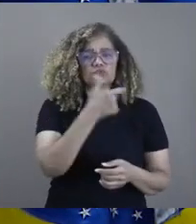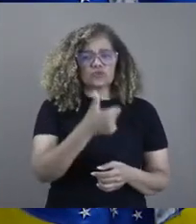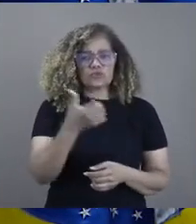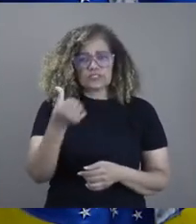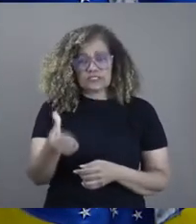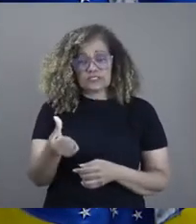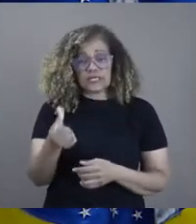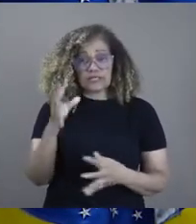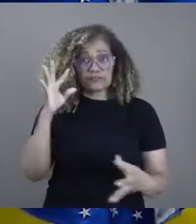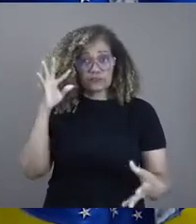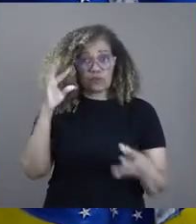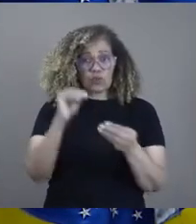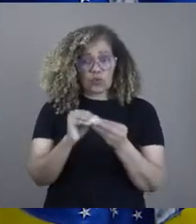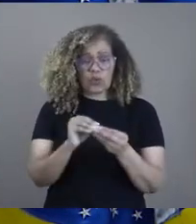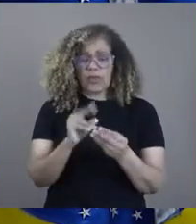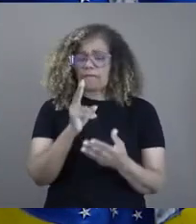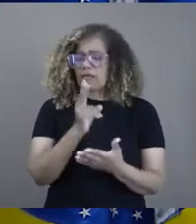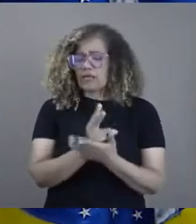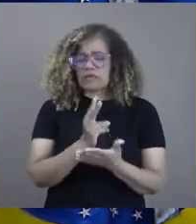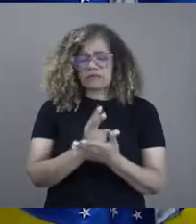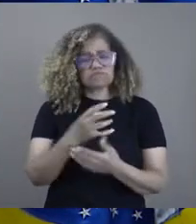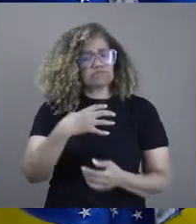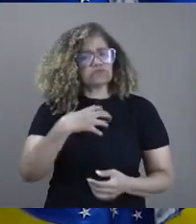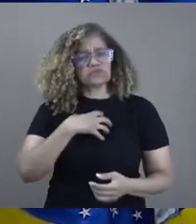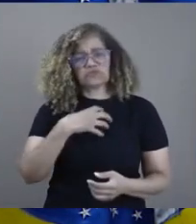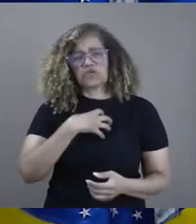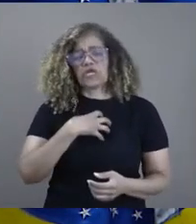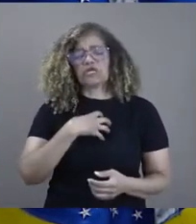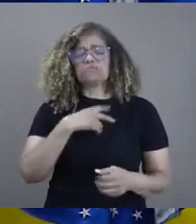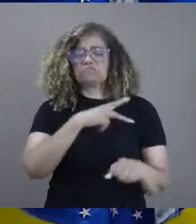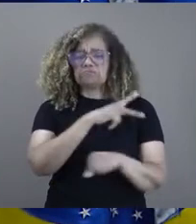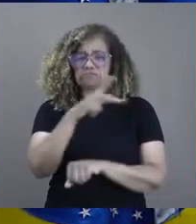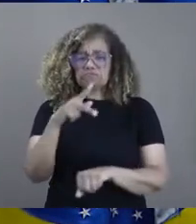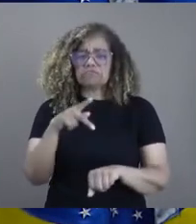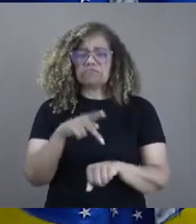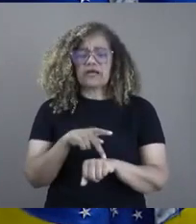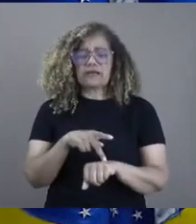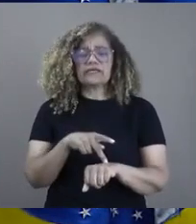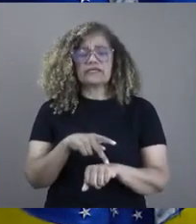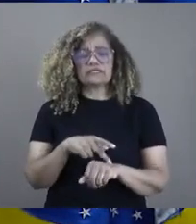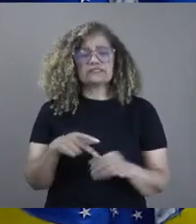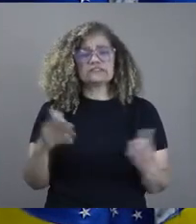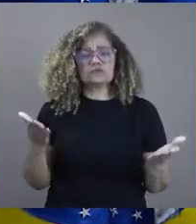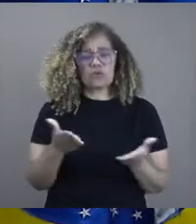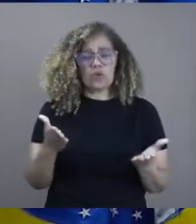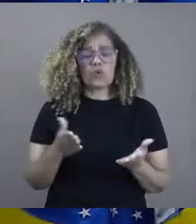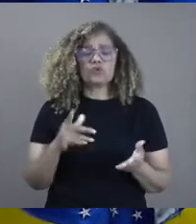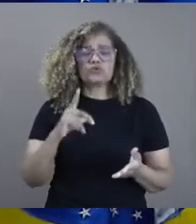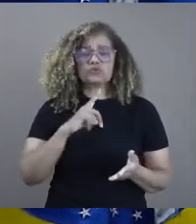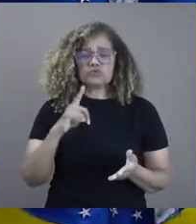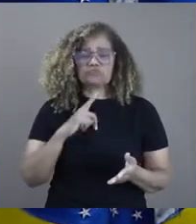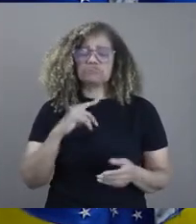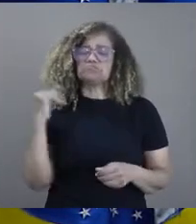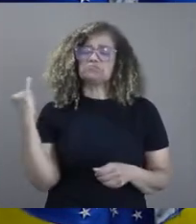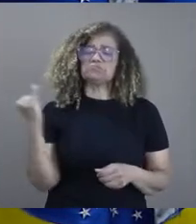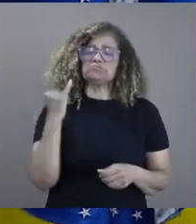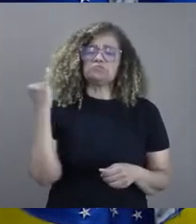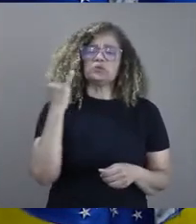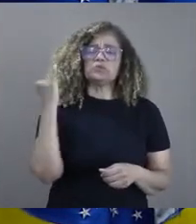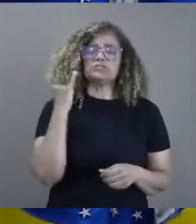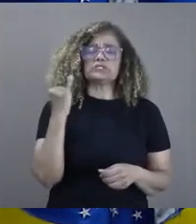concluir da mesma forma o país que tem uma diplomacia